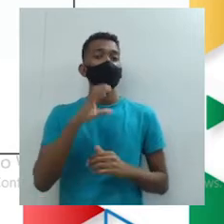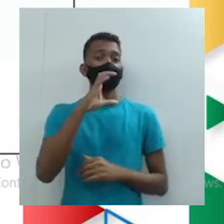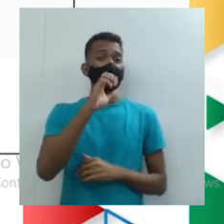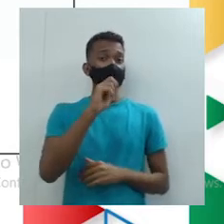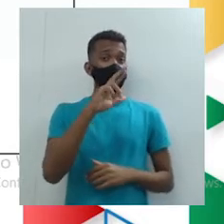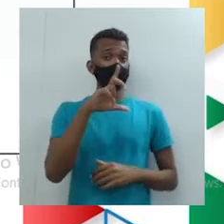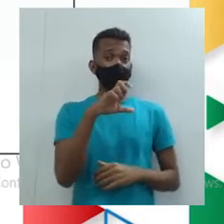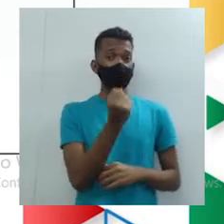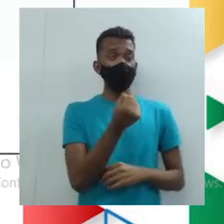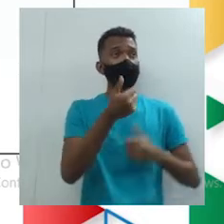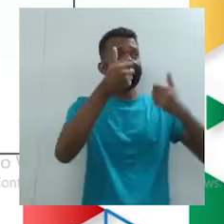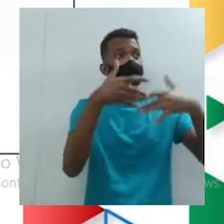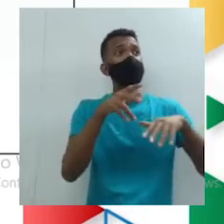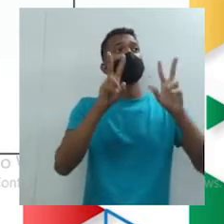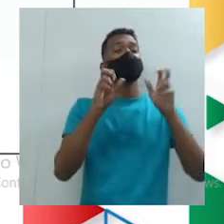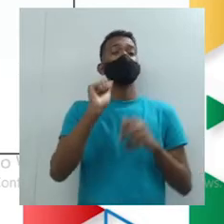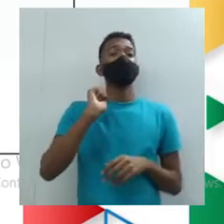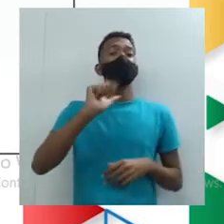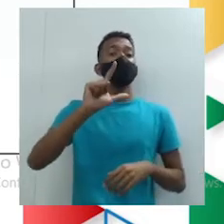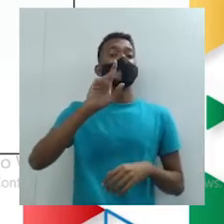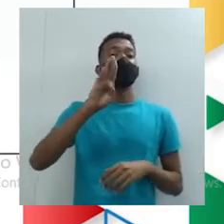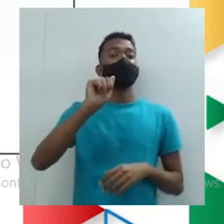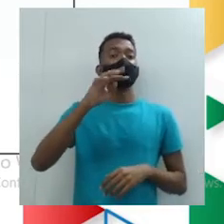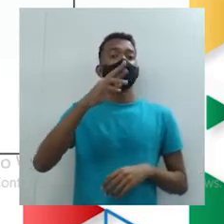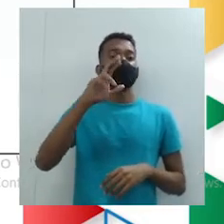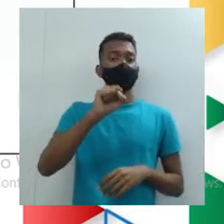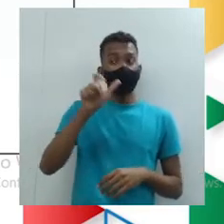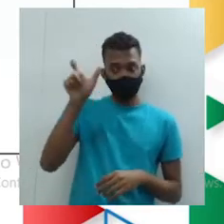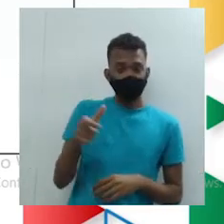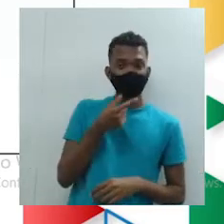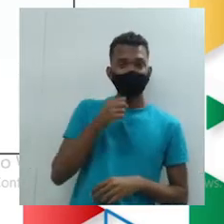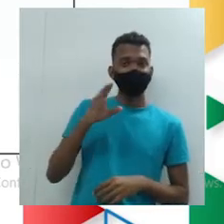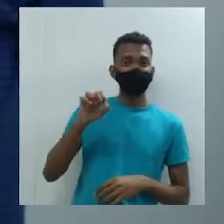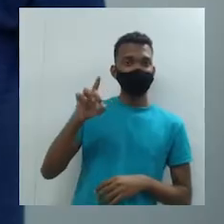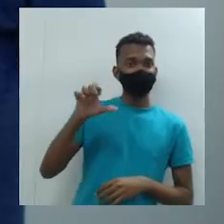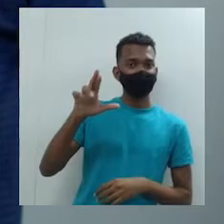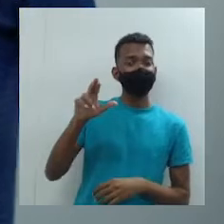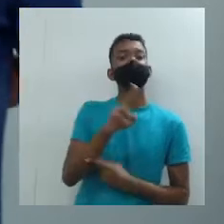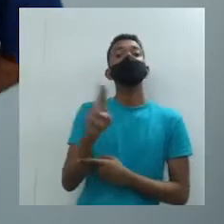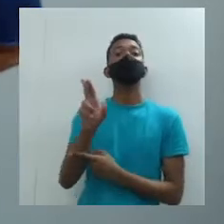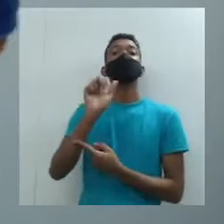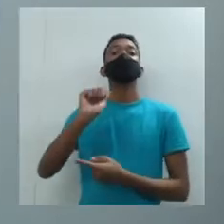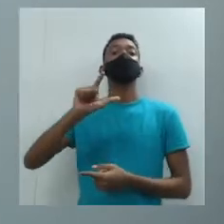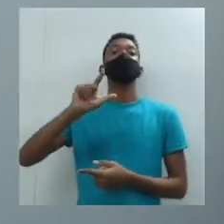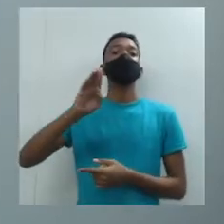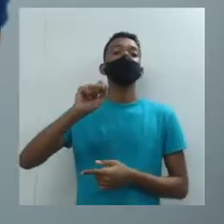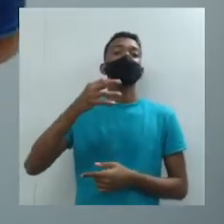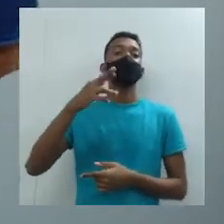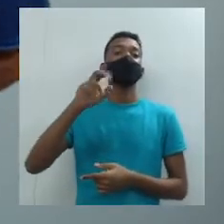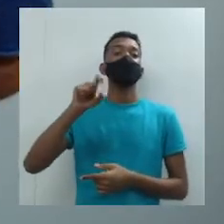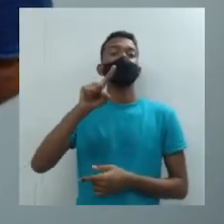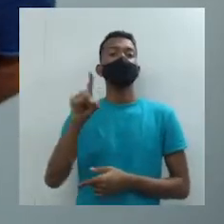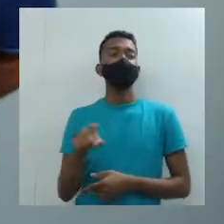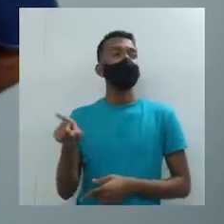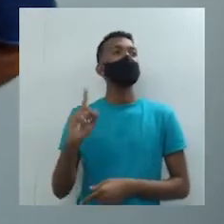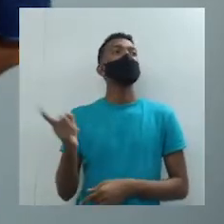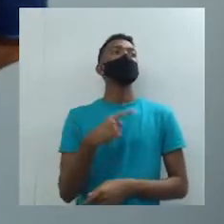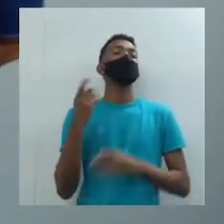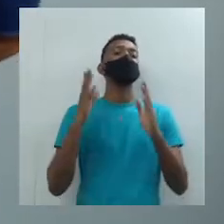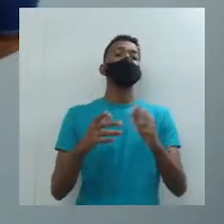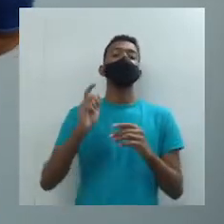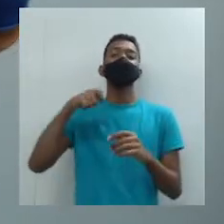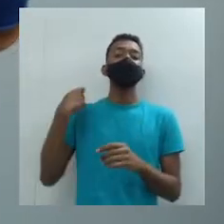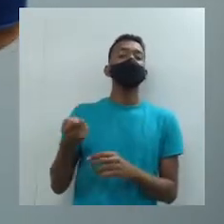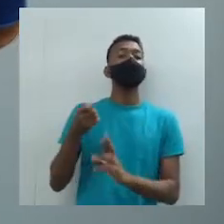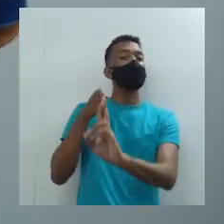Pena Filho se refere ao albatroz. Existe um poema de Baudelaire chamado O Albatroz, não é isso, professor Robson? O albatroz, ele representa o